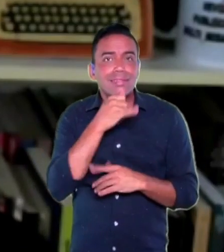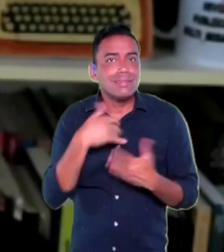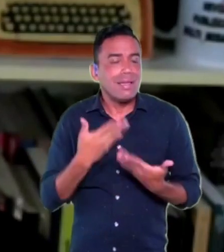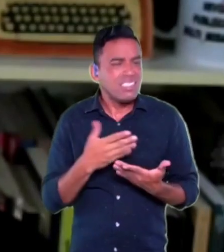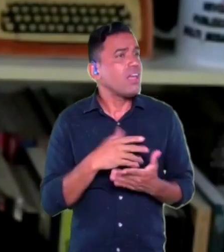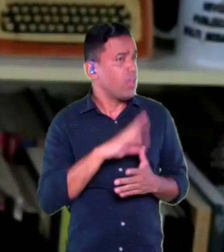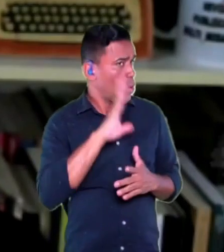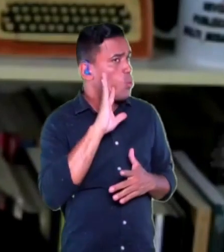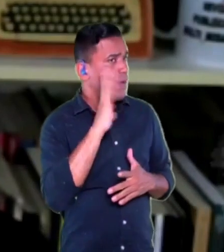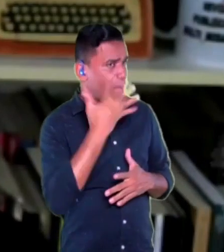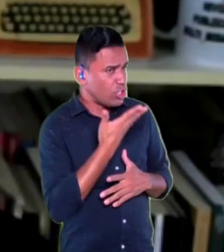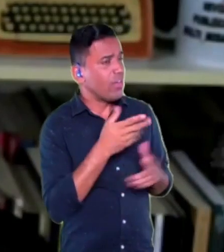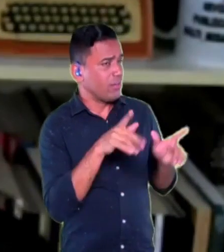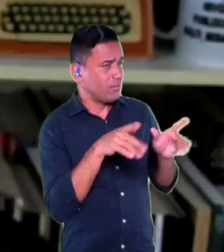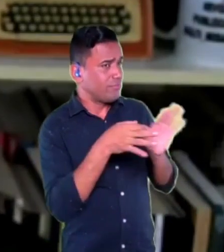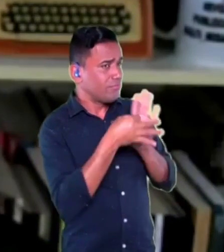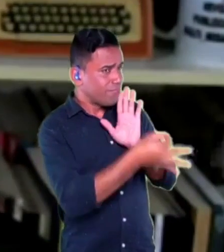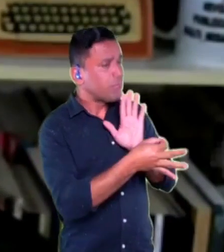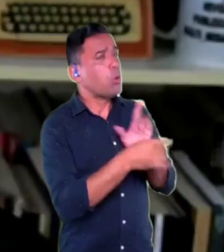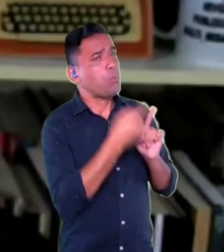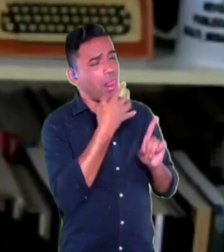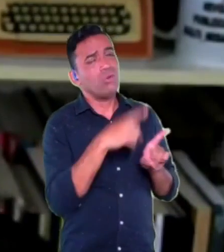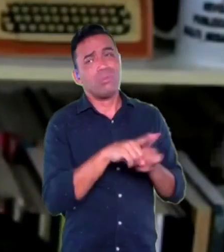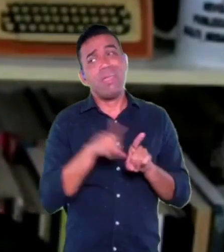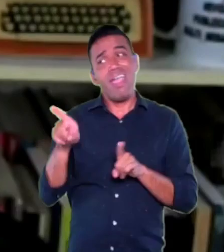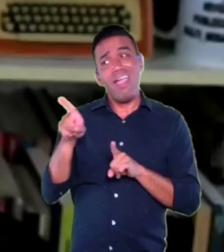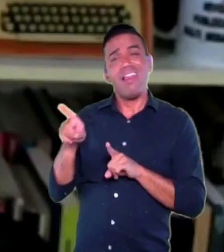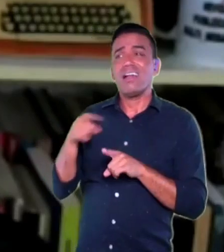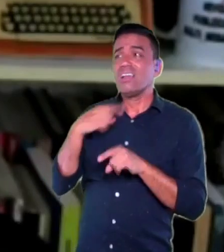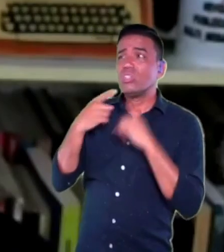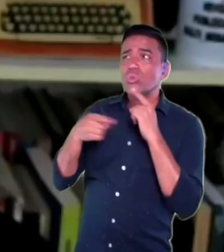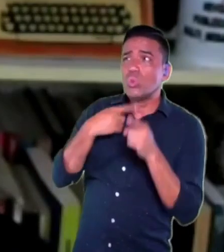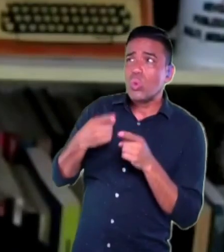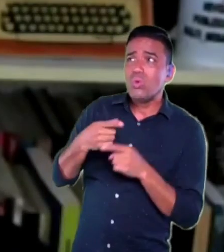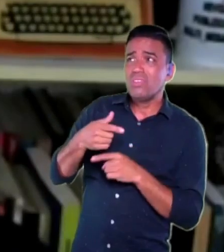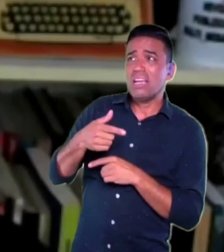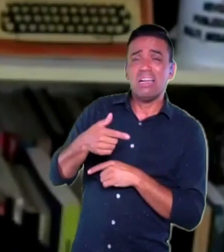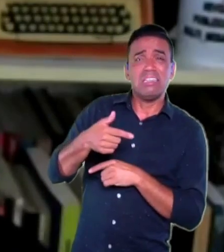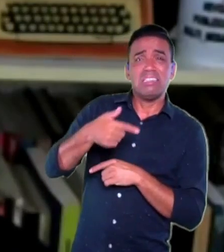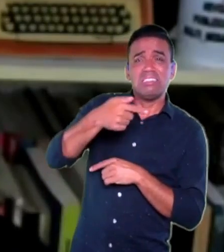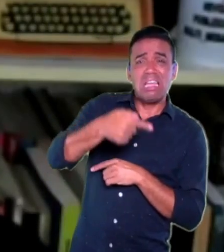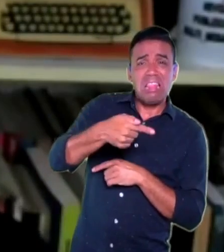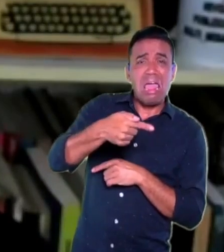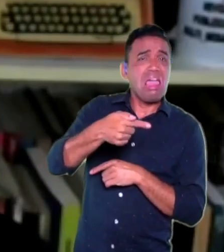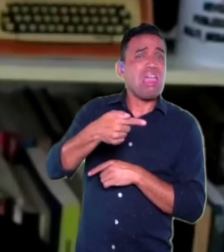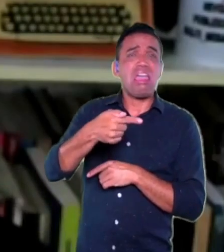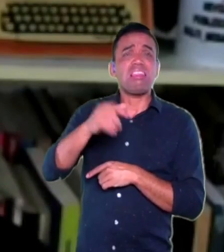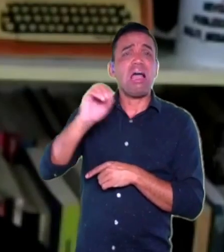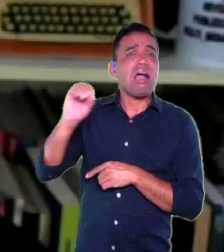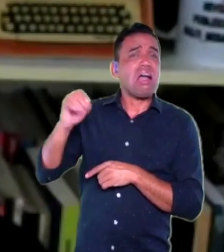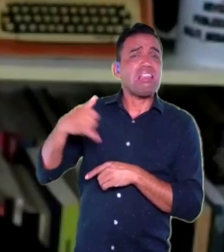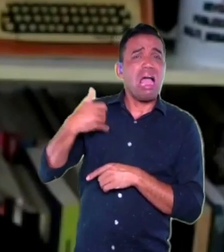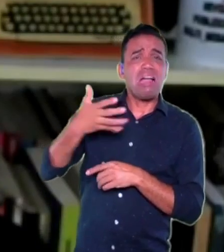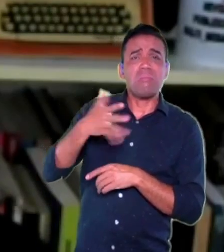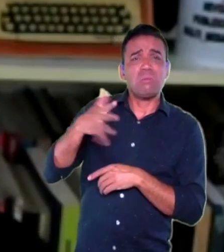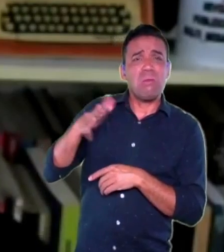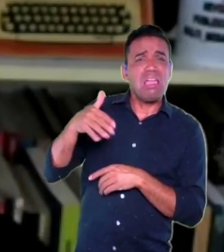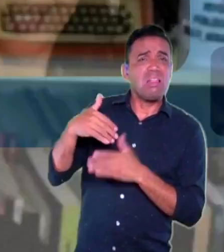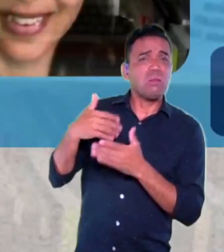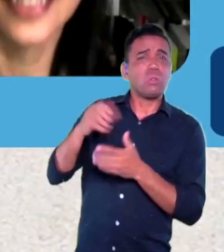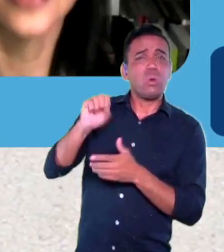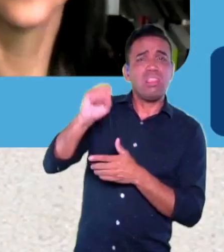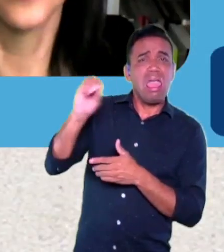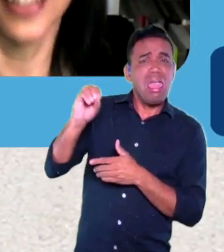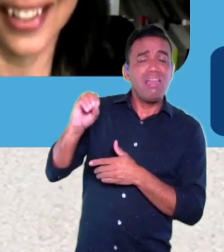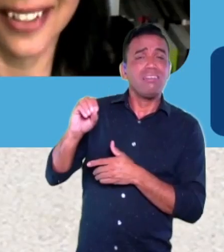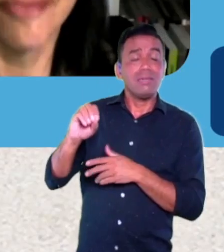também. Uma figura como a Henriqueta, ainda ter dúvida, né? Com 70 Ainda anos. ter dúvida, e assim, como ela, que ela foi